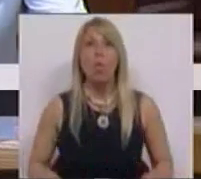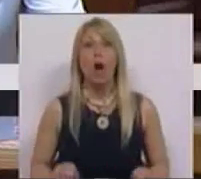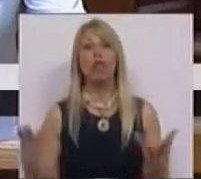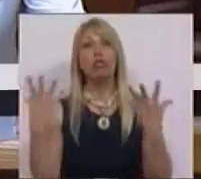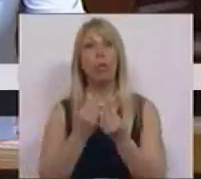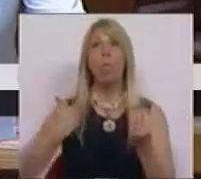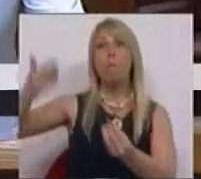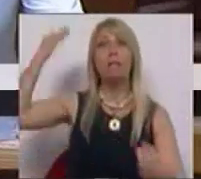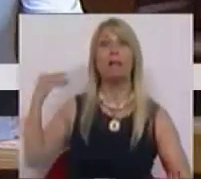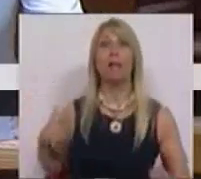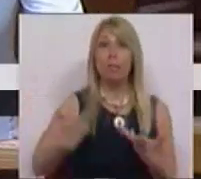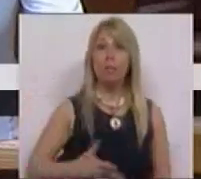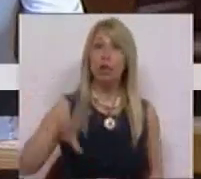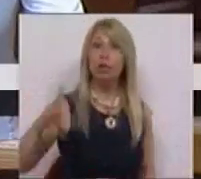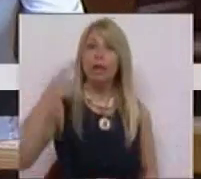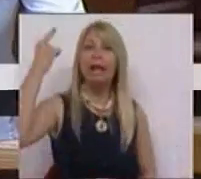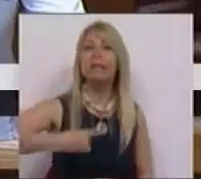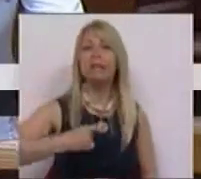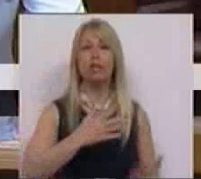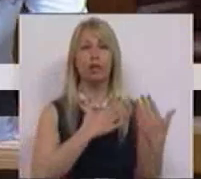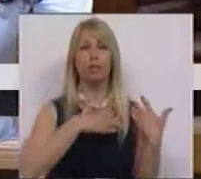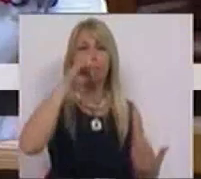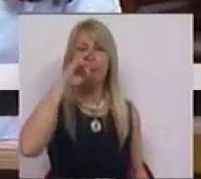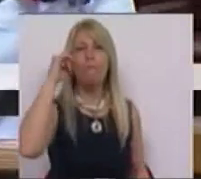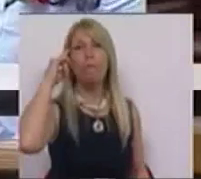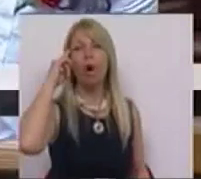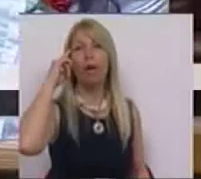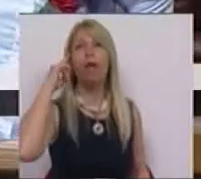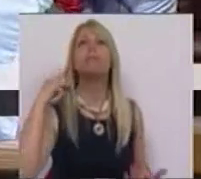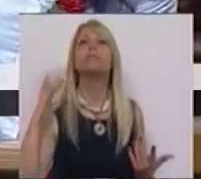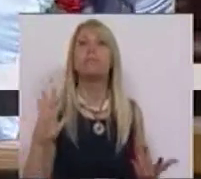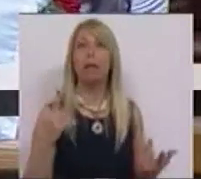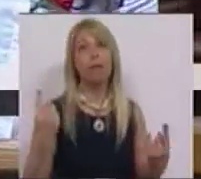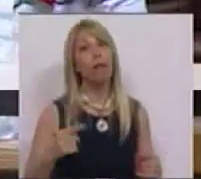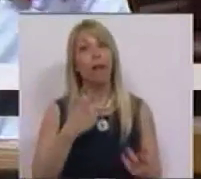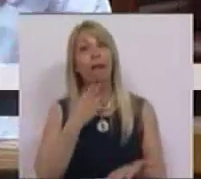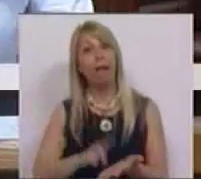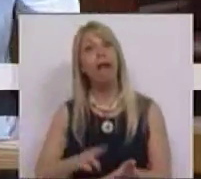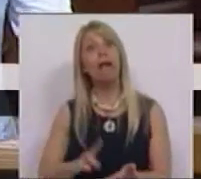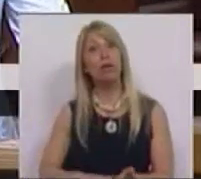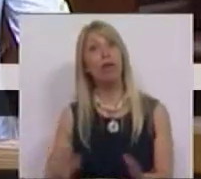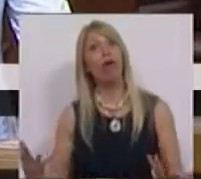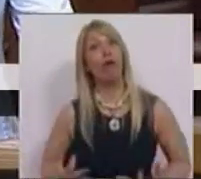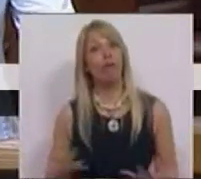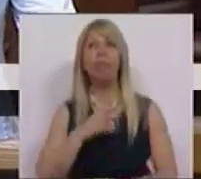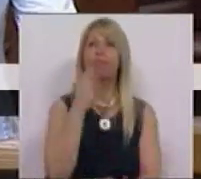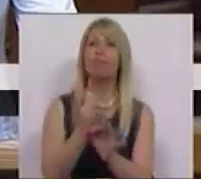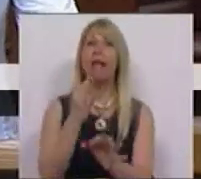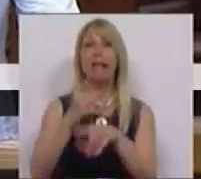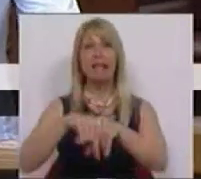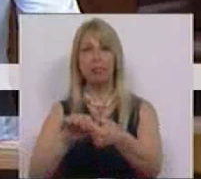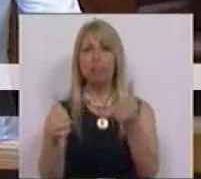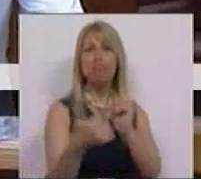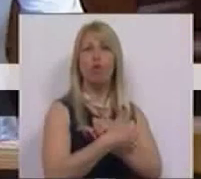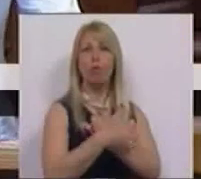que nos exige a responsabilidade da memória. Não nos faltam, no entanto, excelentes razões para festejar esse tempo de mudança que foi